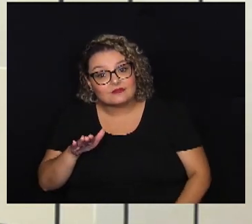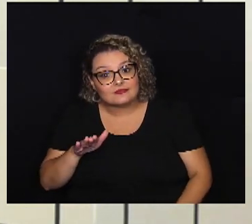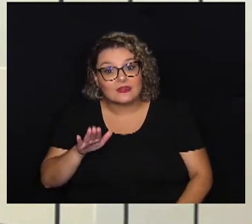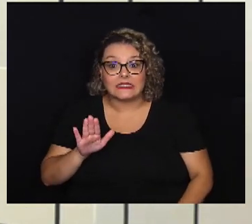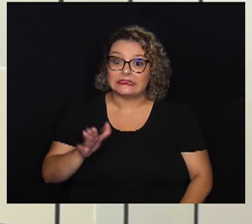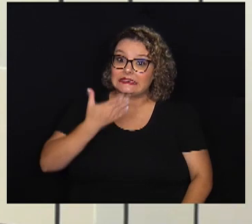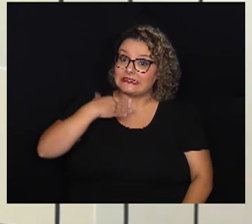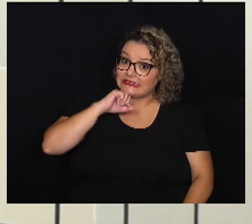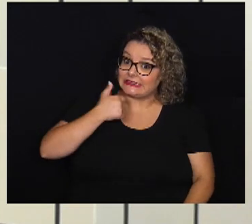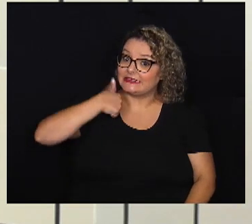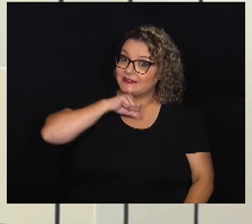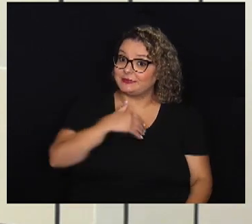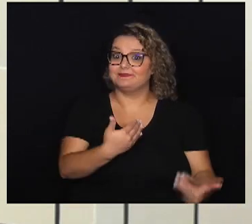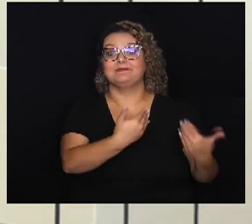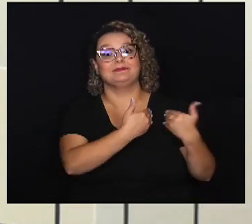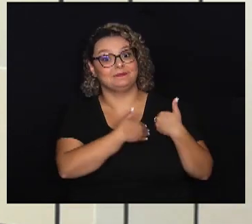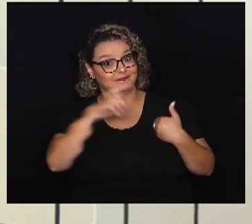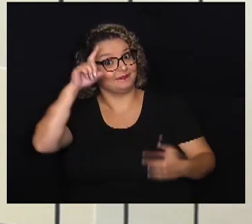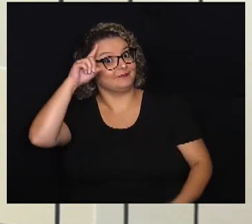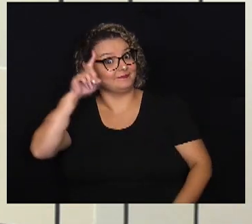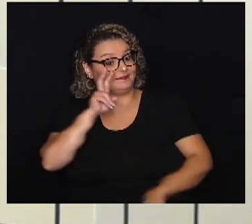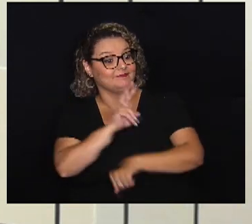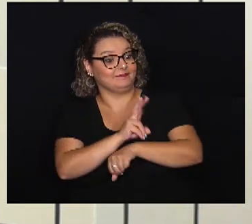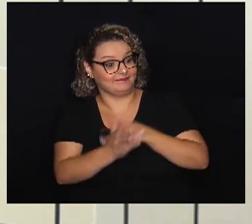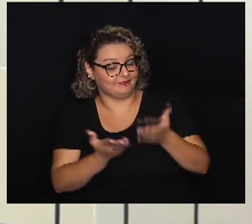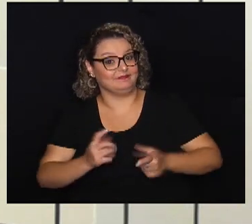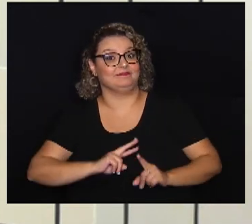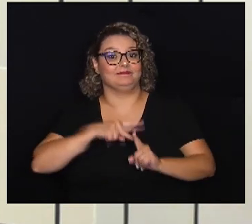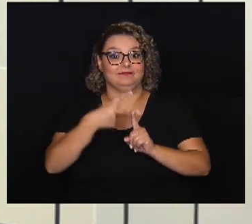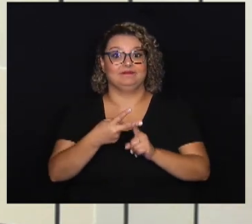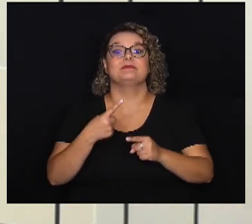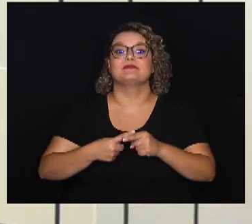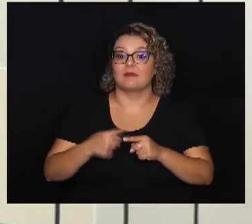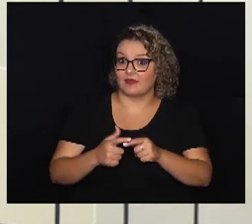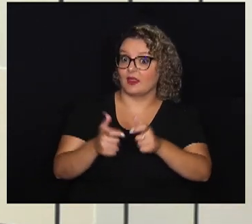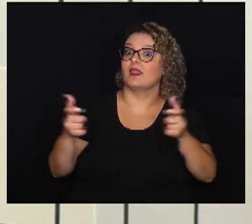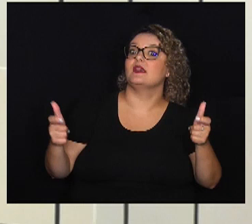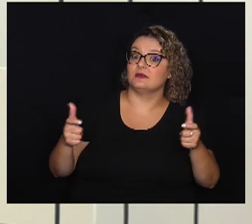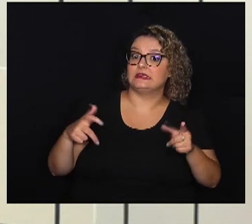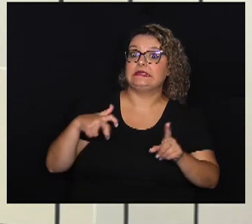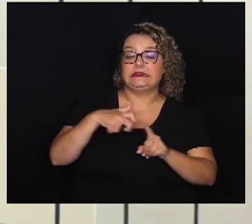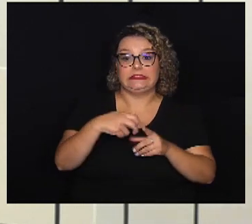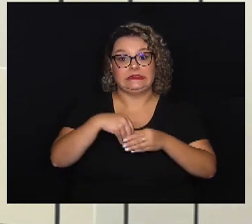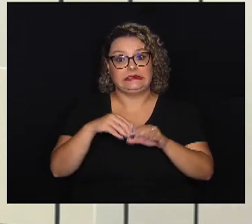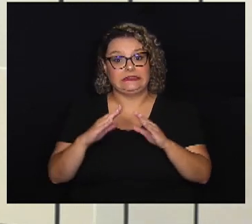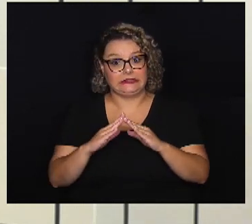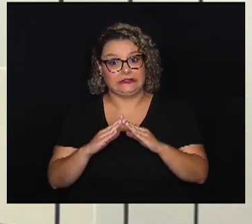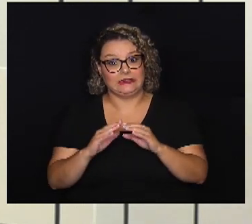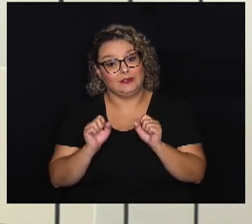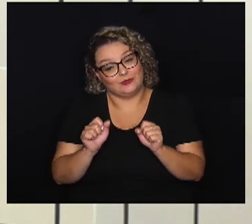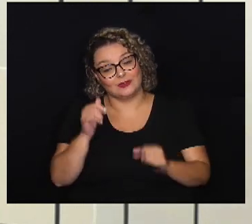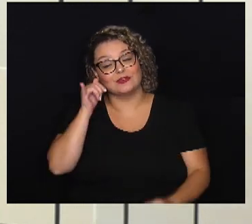pais e tutores, são dias de cuidados redobrados. Isso porque a maioria dos acidentes domésticos poderiam